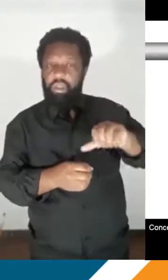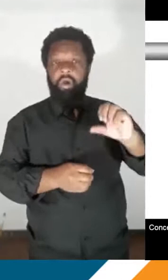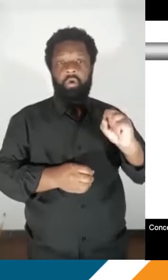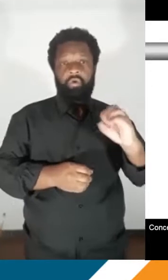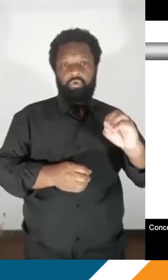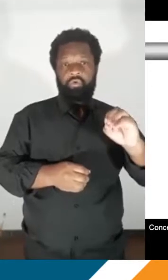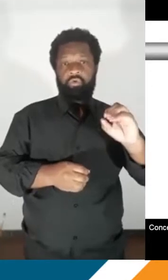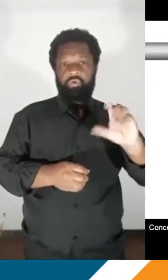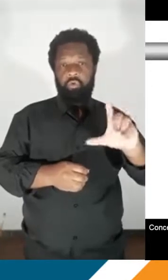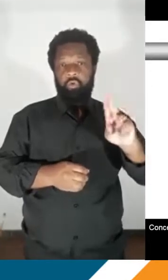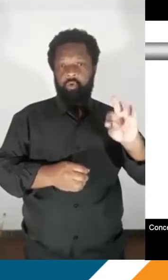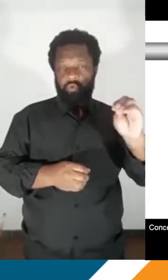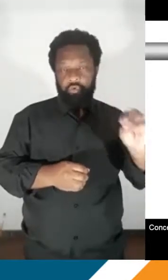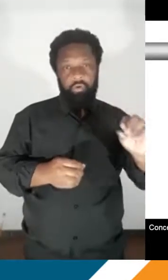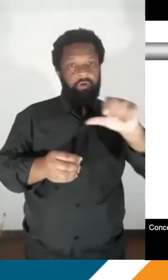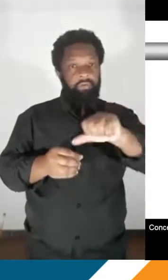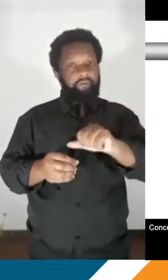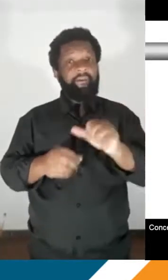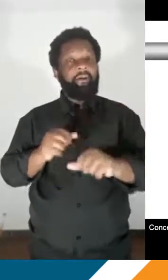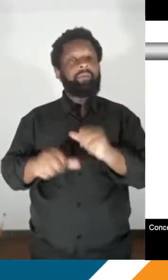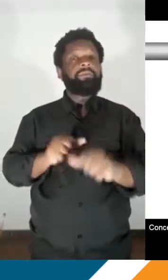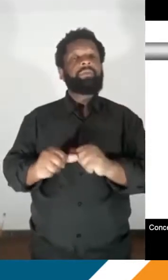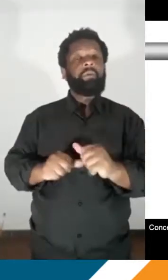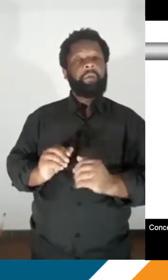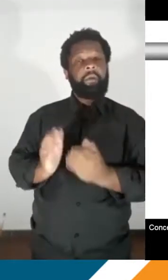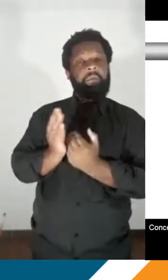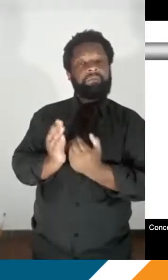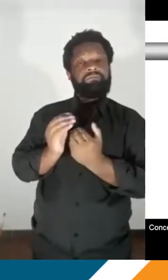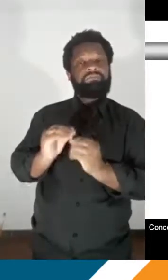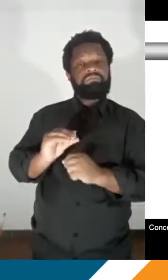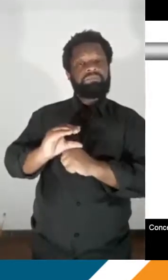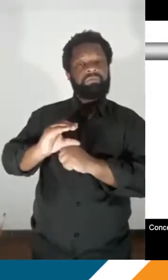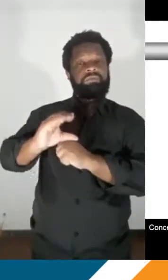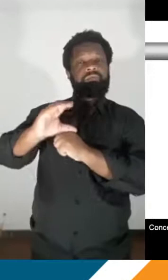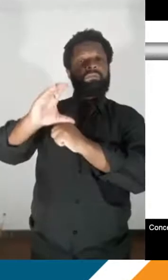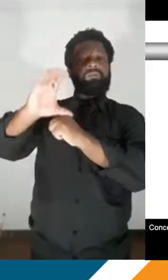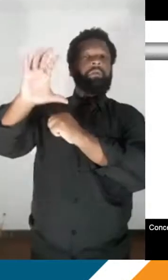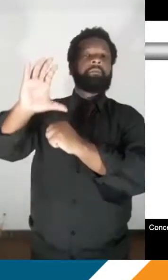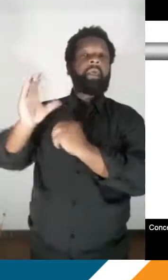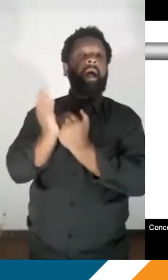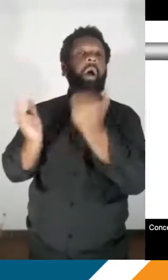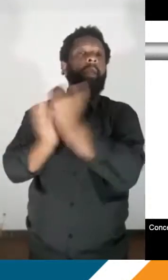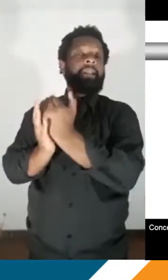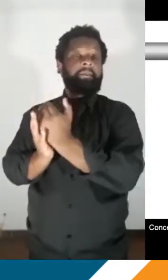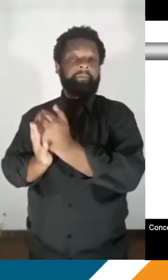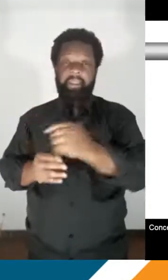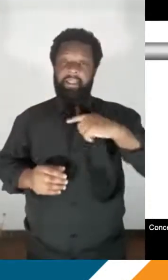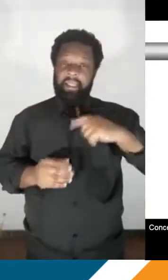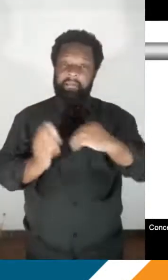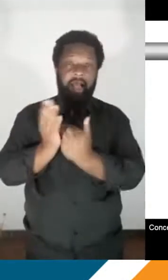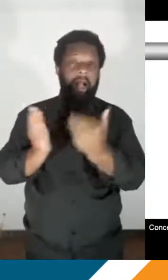o soluto, essa concentração ela vai, ó, aumentando, tá vendo? Vou adicionando o soluto, ela vai